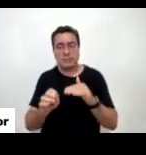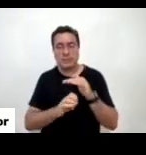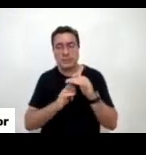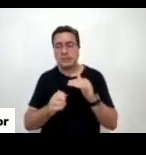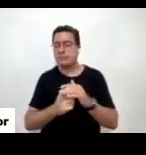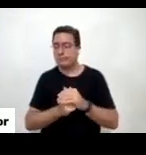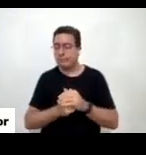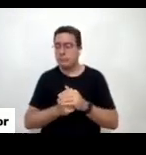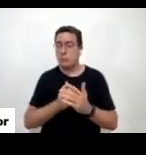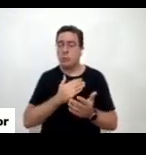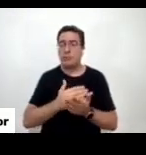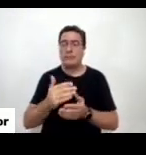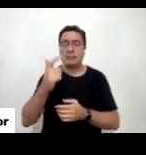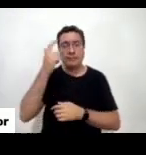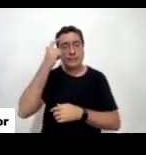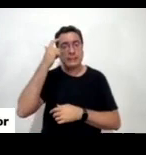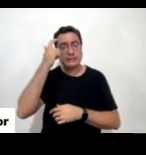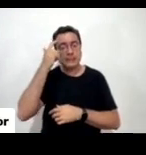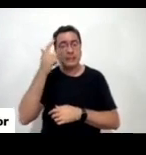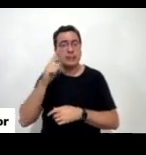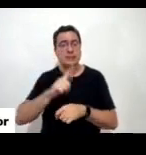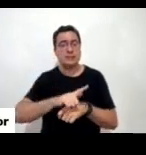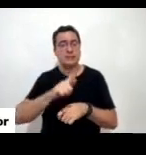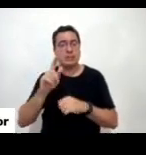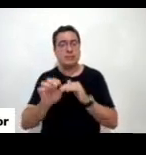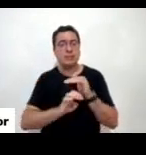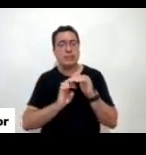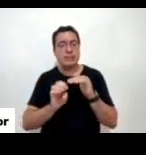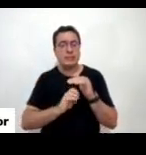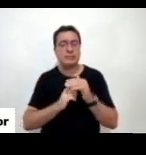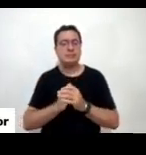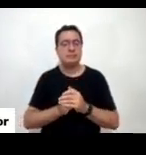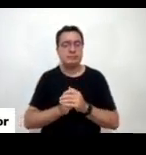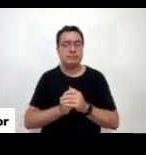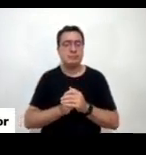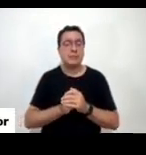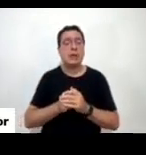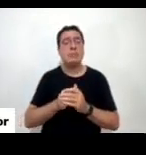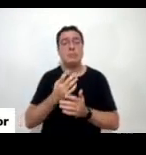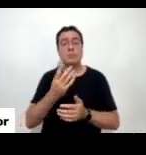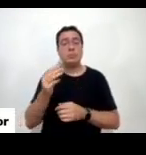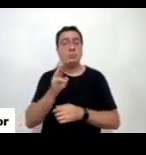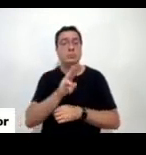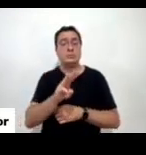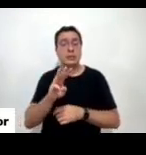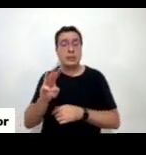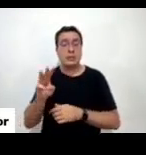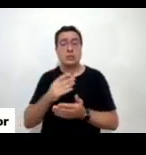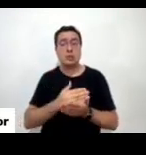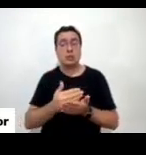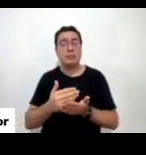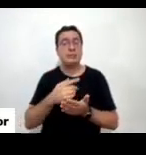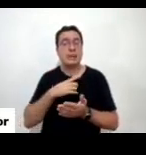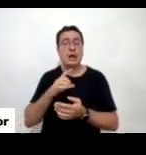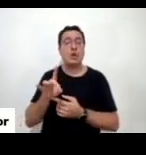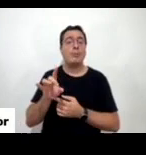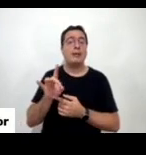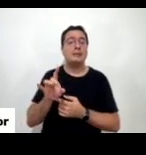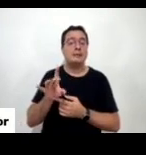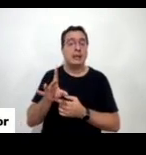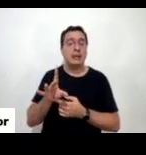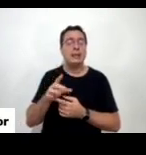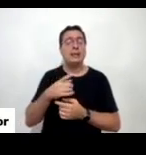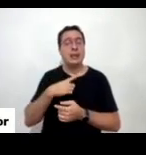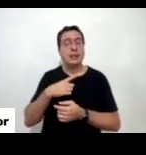é o que nós começamos a pensar na gestão da minha empresa. Muitos sites hoje começam então a automatizar, existe